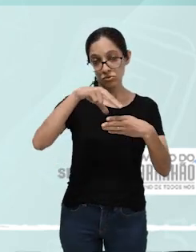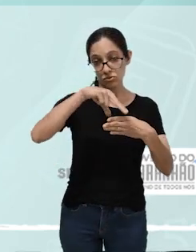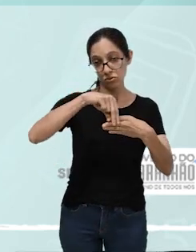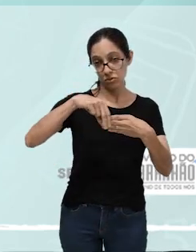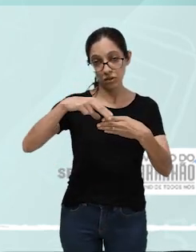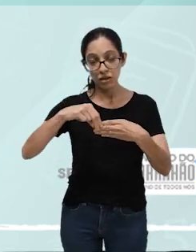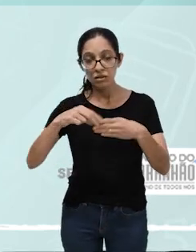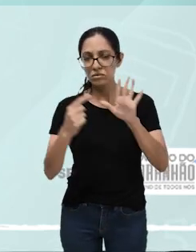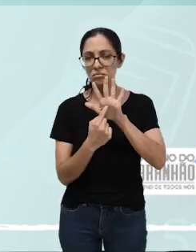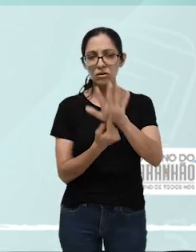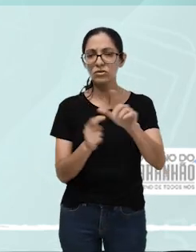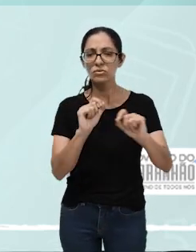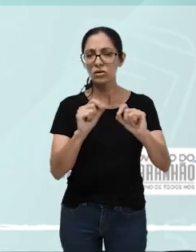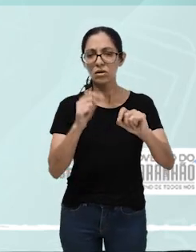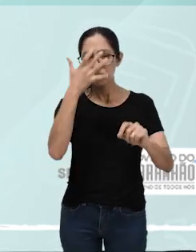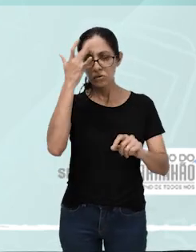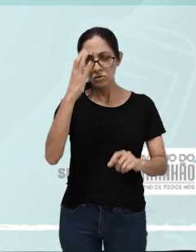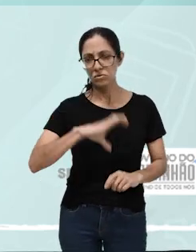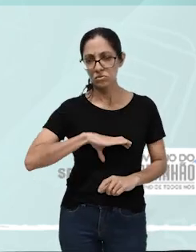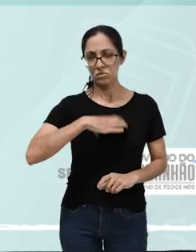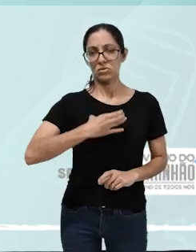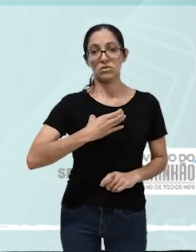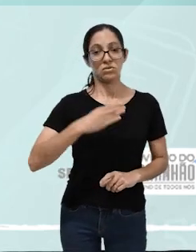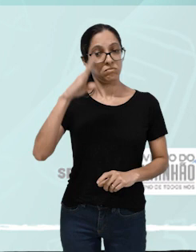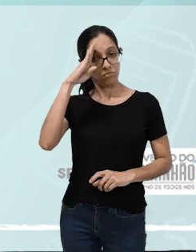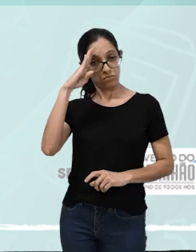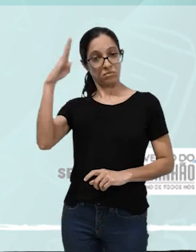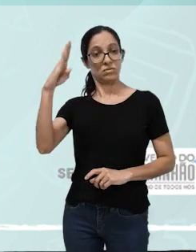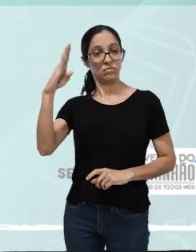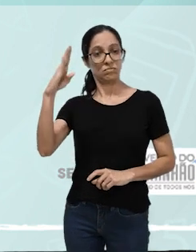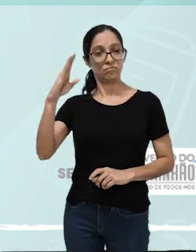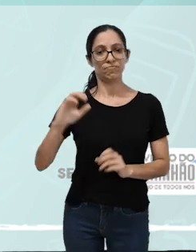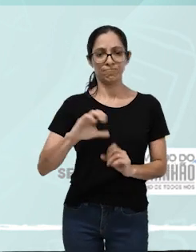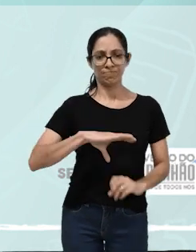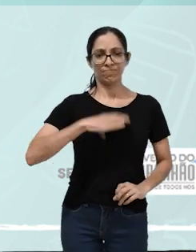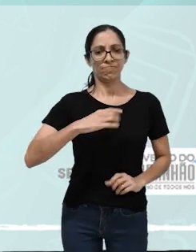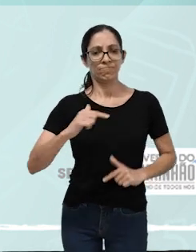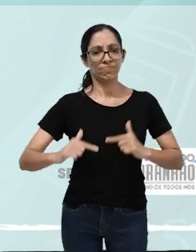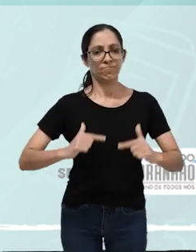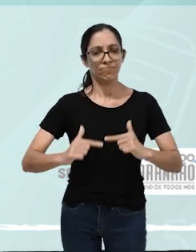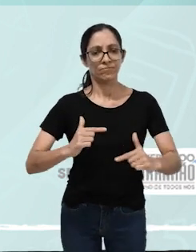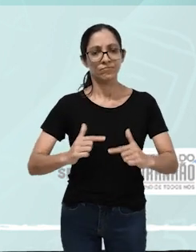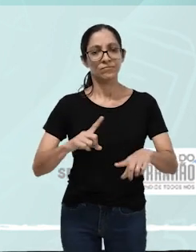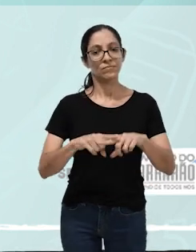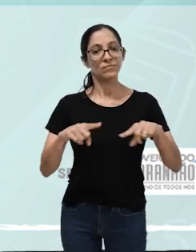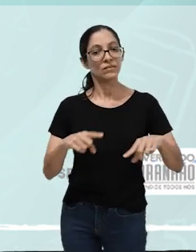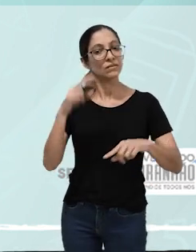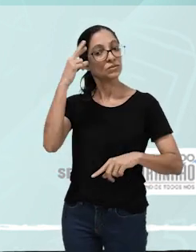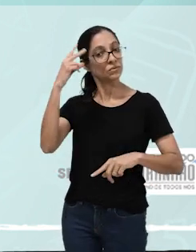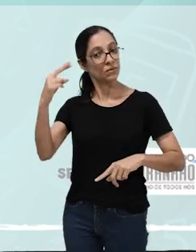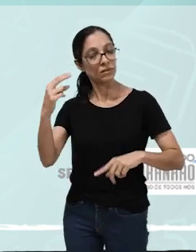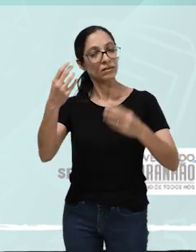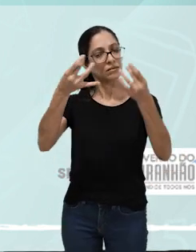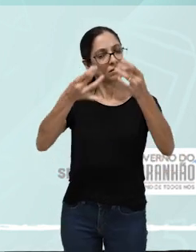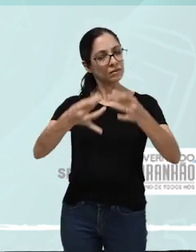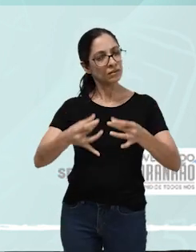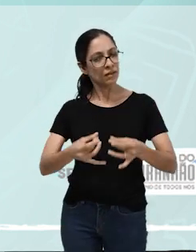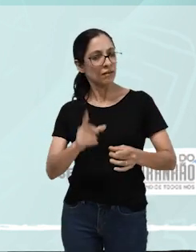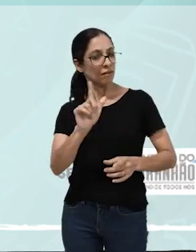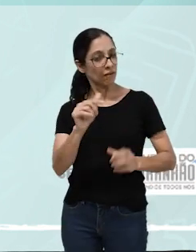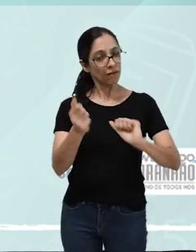um tom de heroísmo onde a personagem principal é um herói Valente lutador porém a história narrada no cordel é